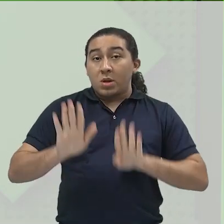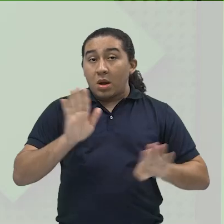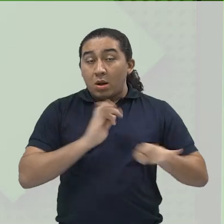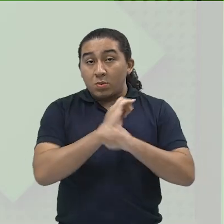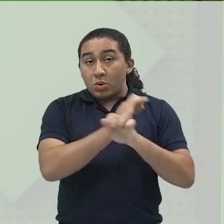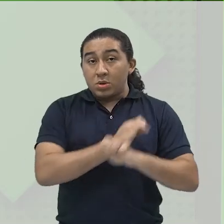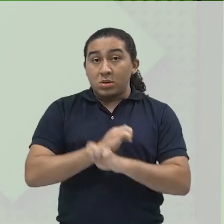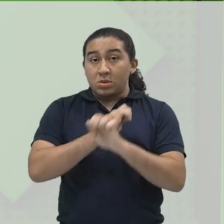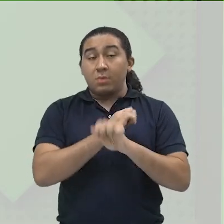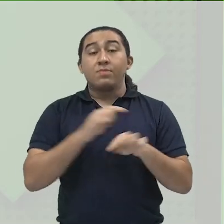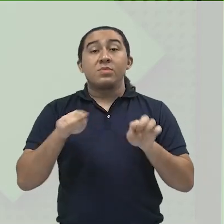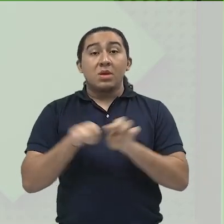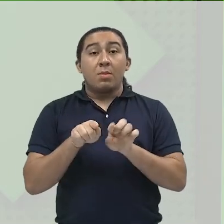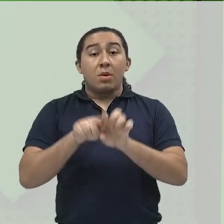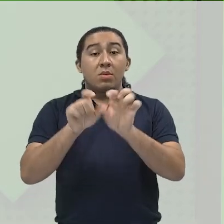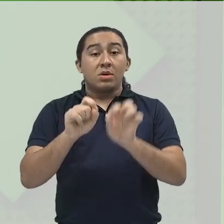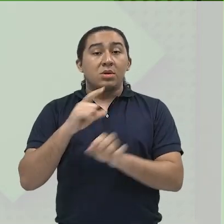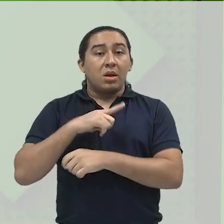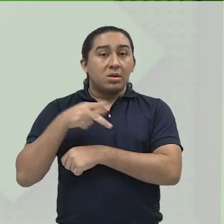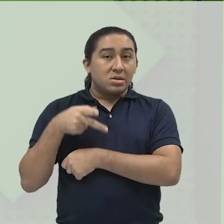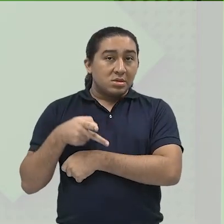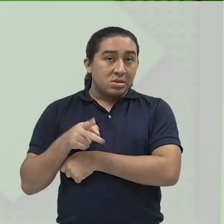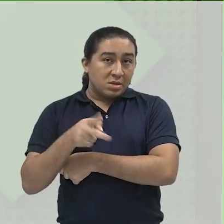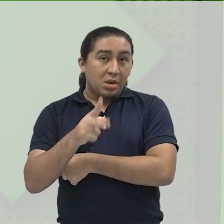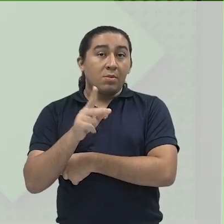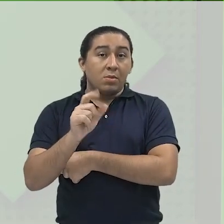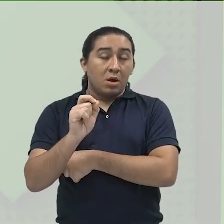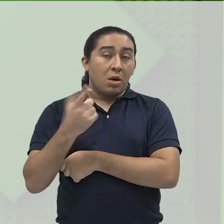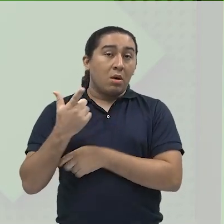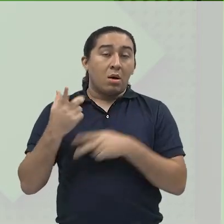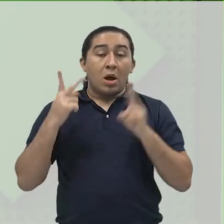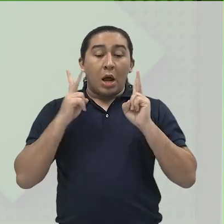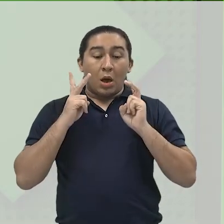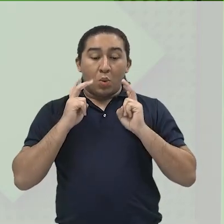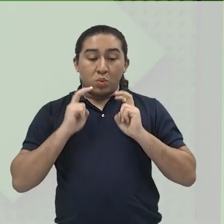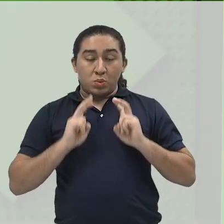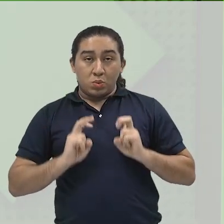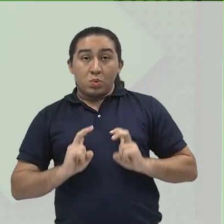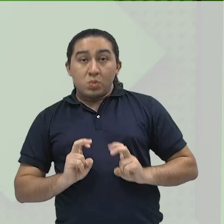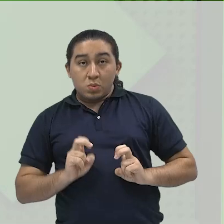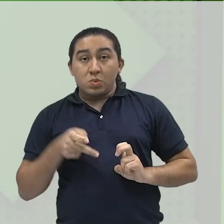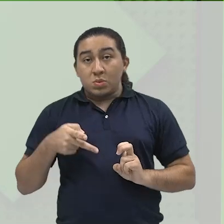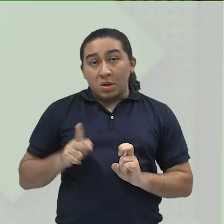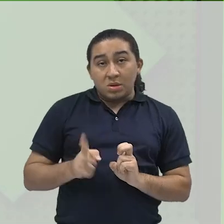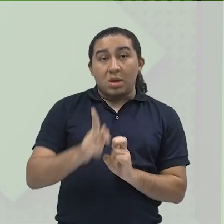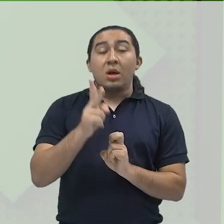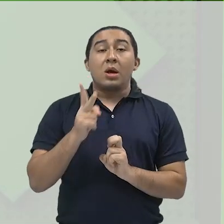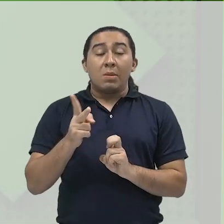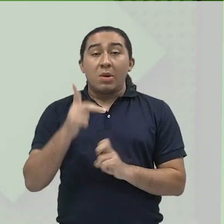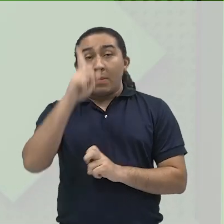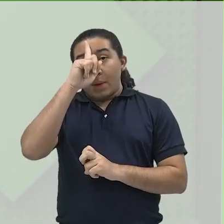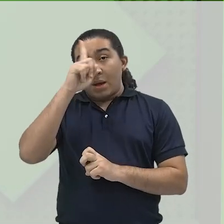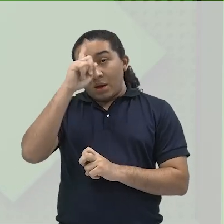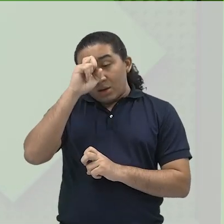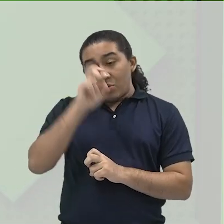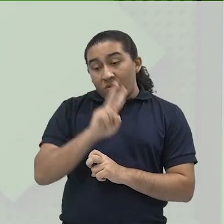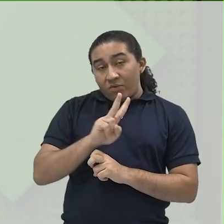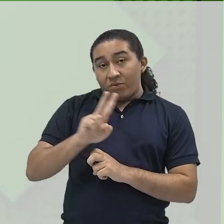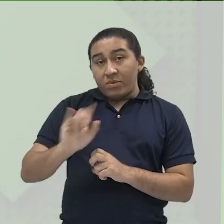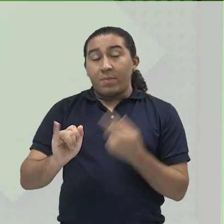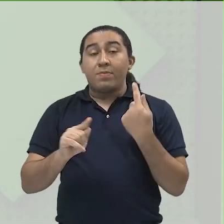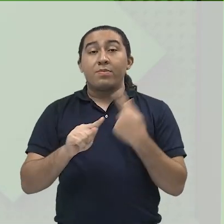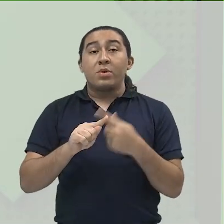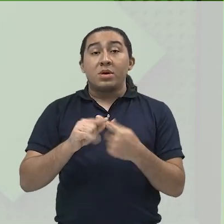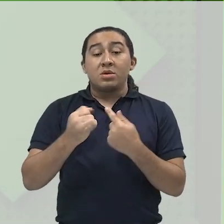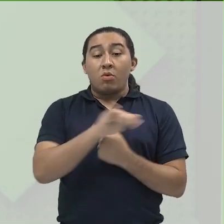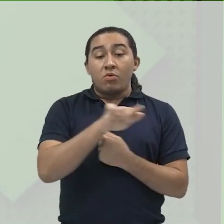as suas consultas e exames em dia, certo? Quanto antes você descobre qualquer tipo de lesão relacionada a